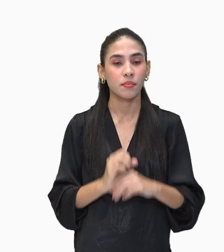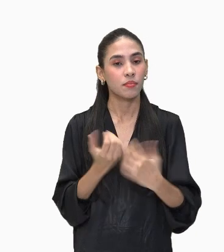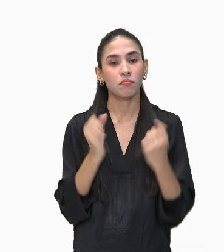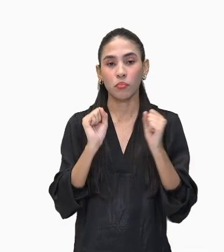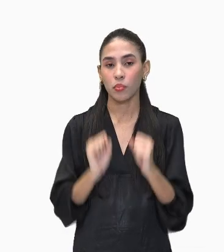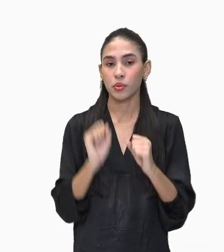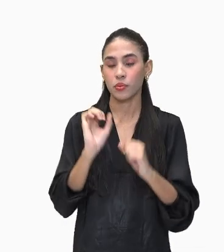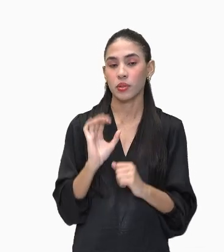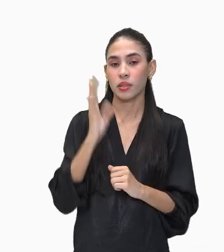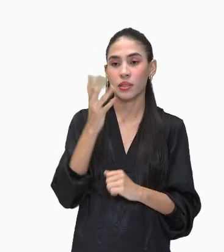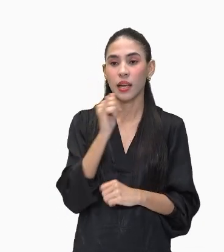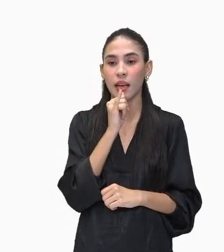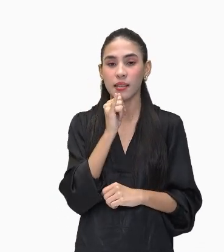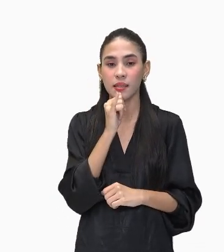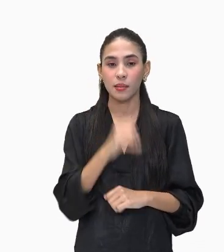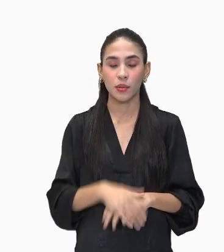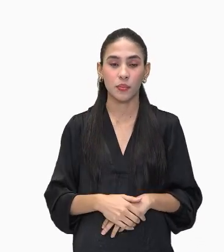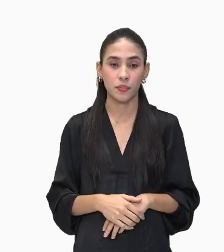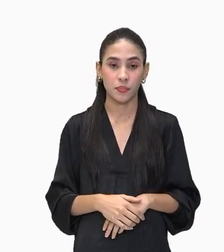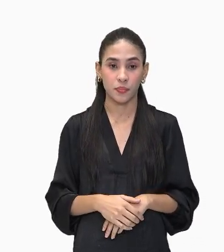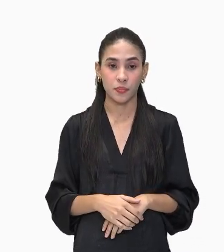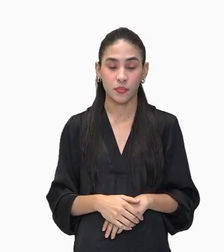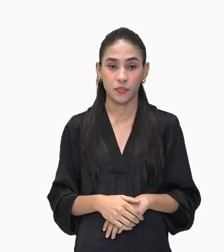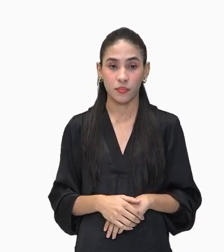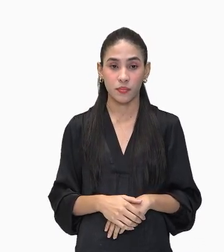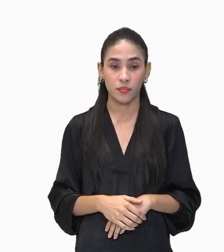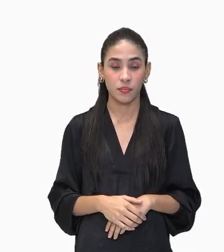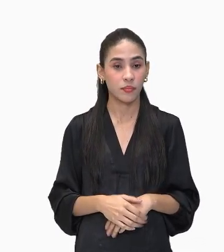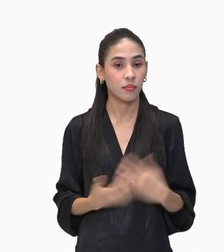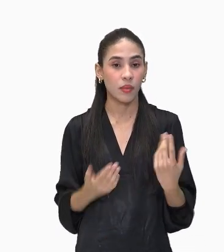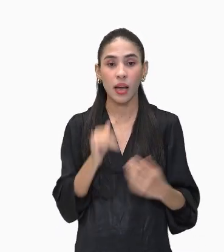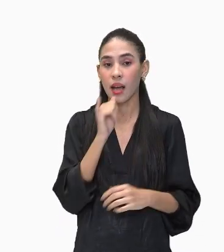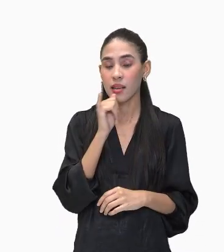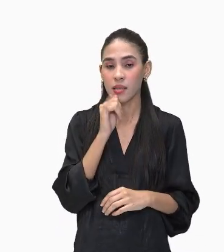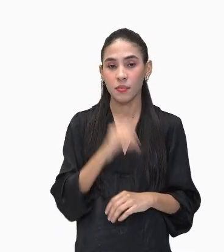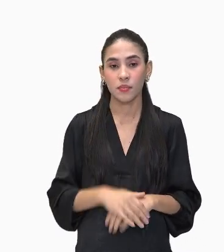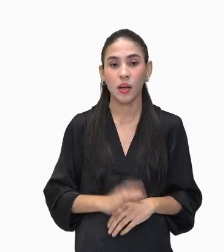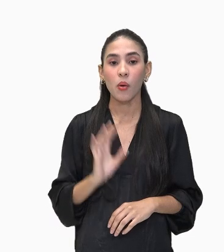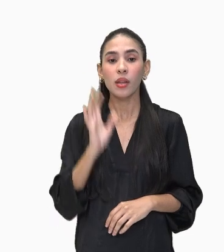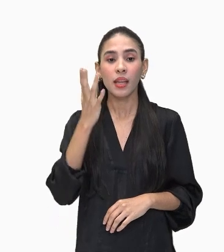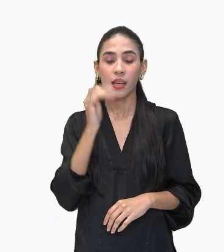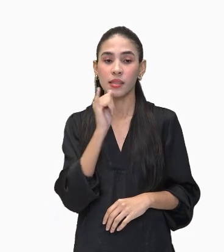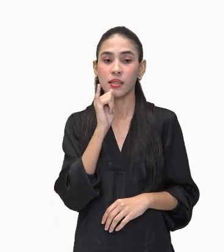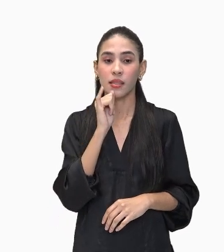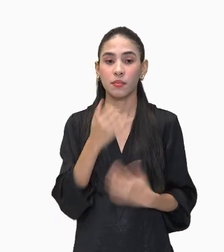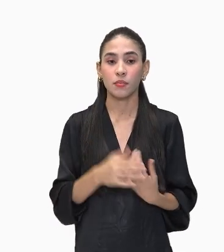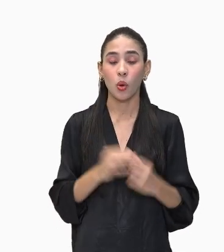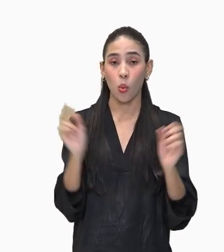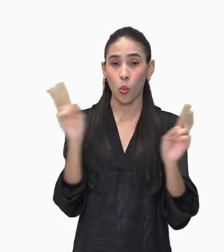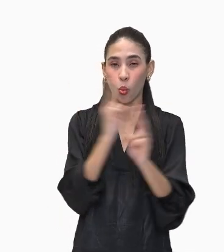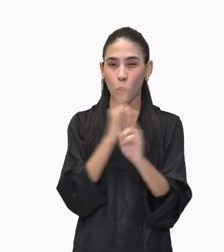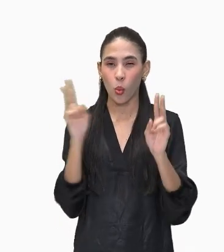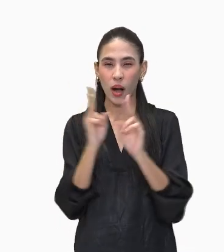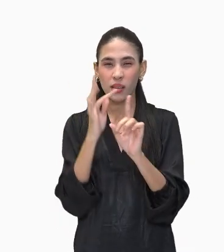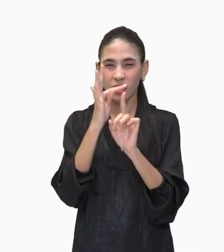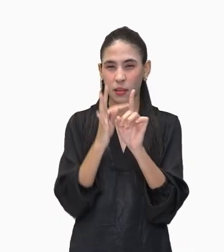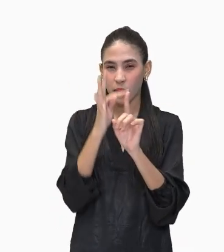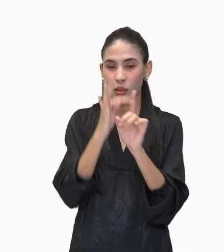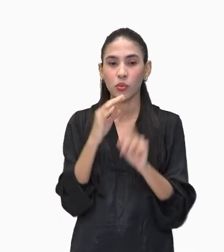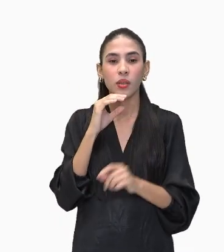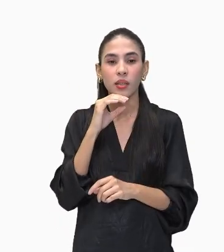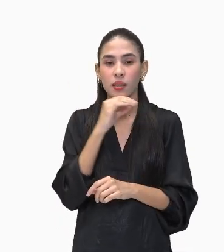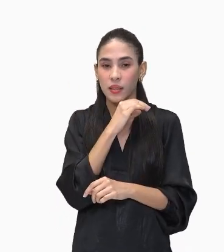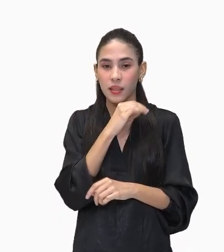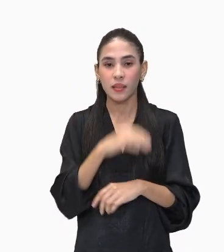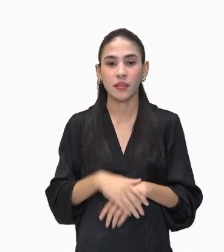ocorre, né, quando em condições normais, o que acontece? O ar aquecido,